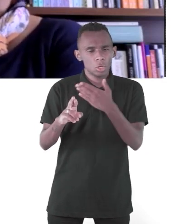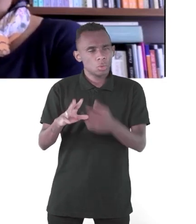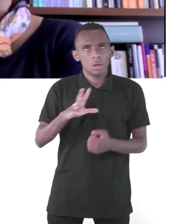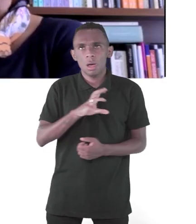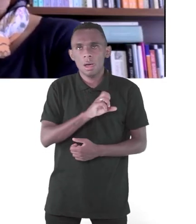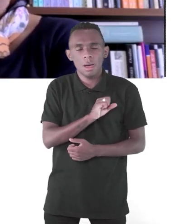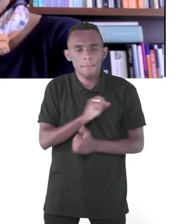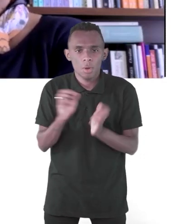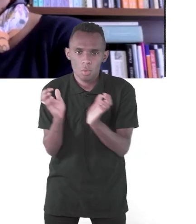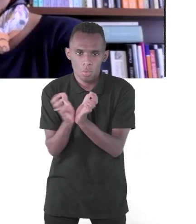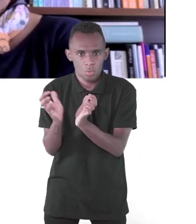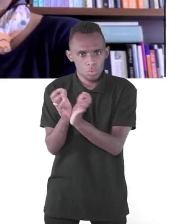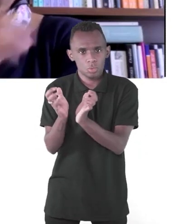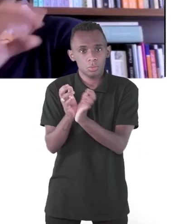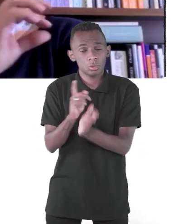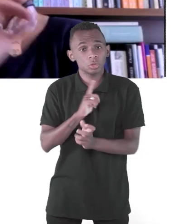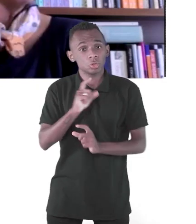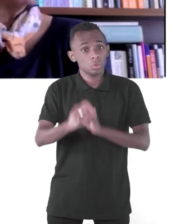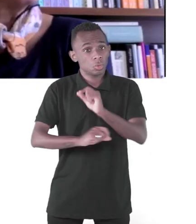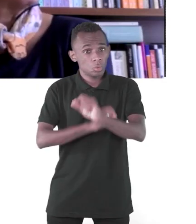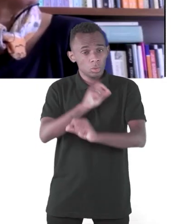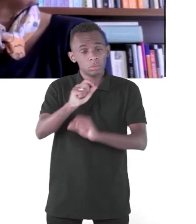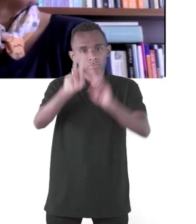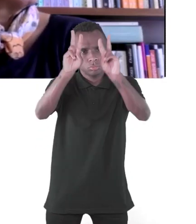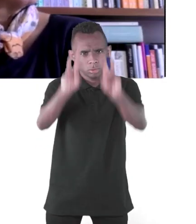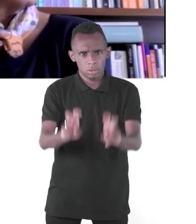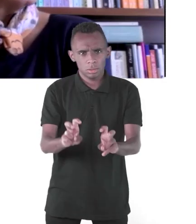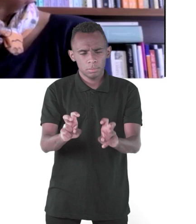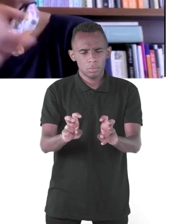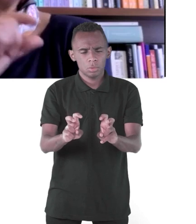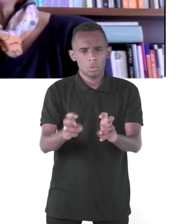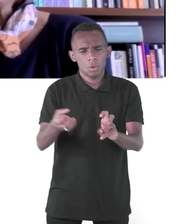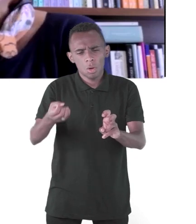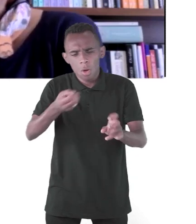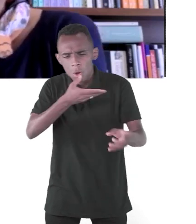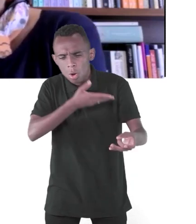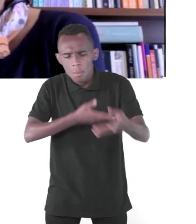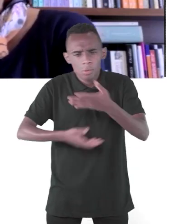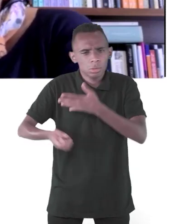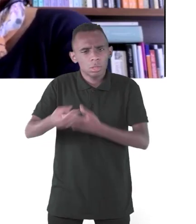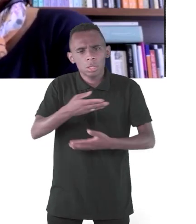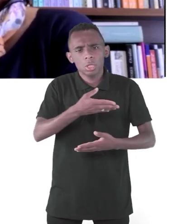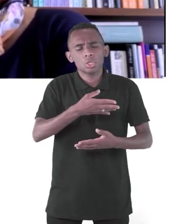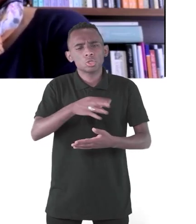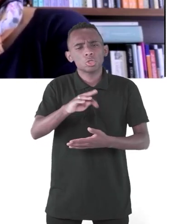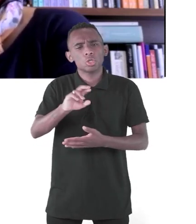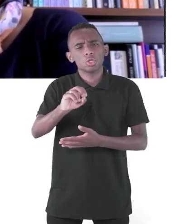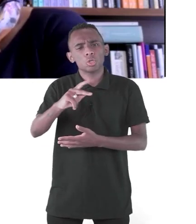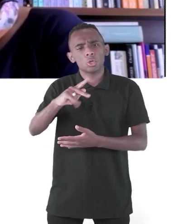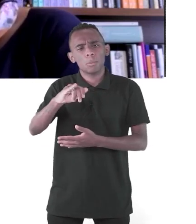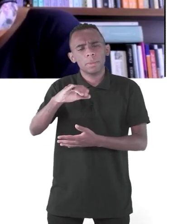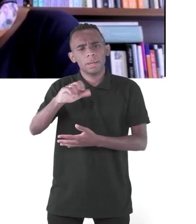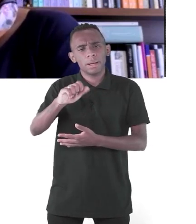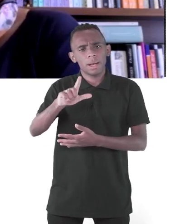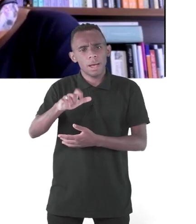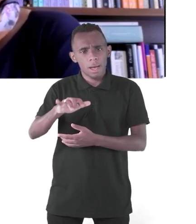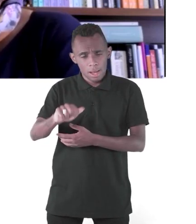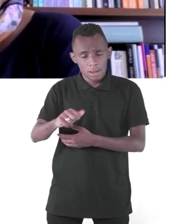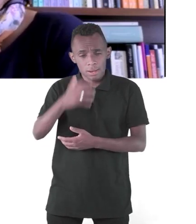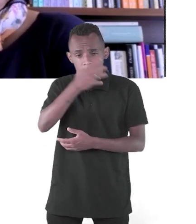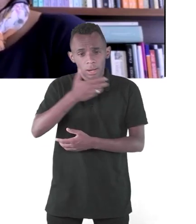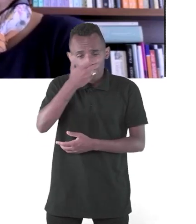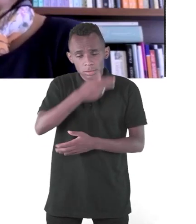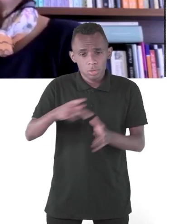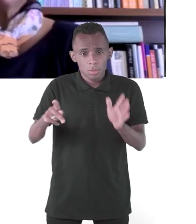parte desse elenco aí, que tinha como título O Modernismo, a Tropicália e a Canção no Século